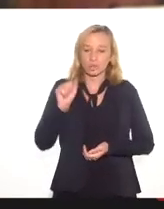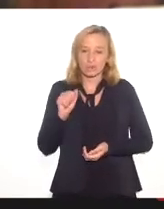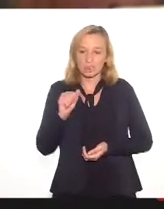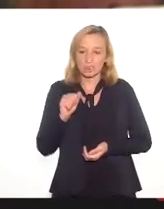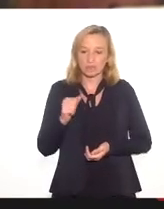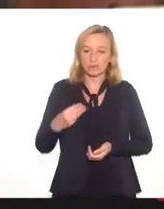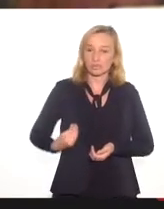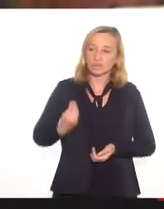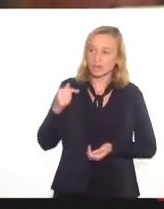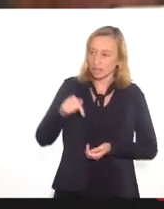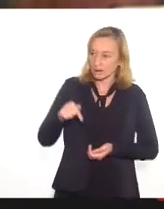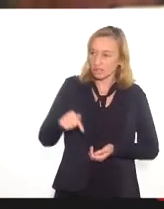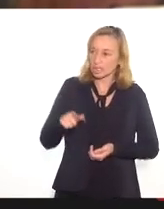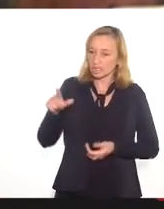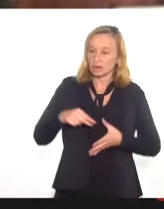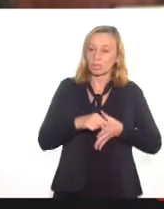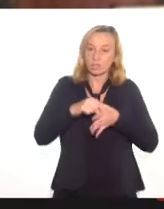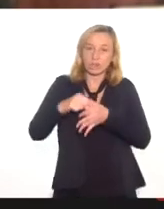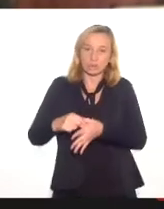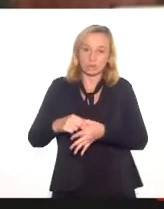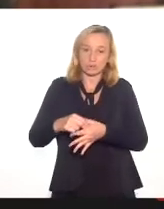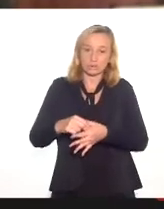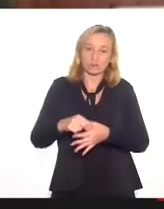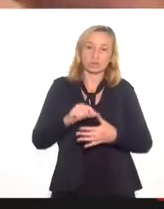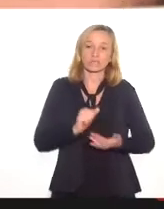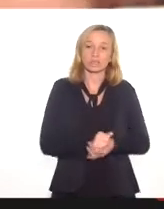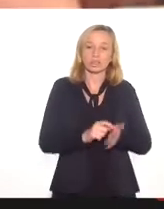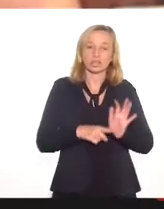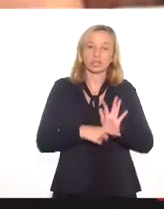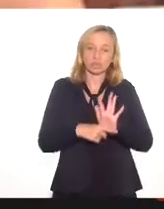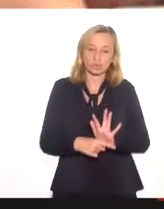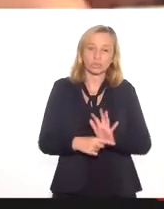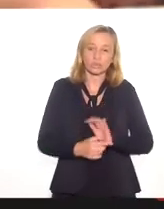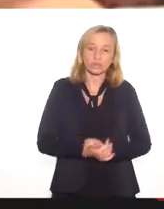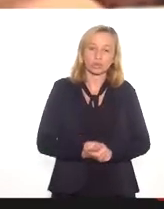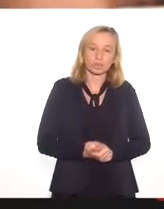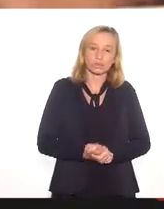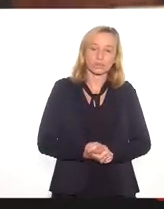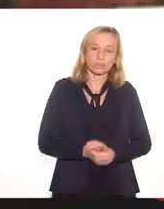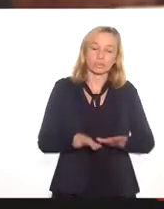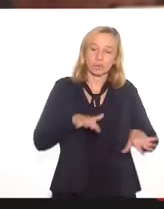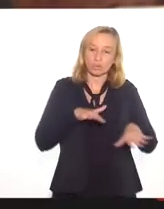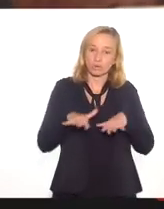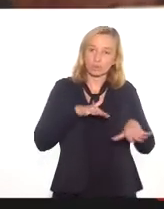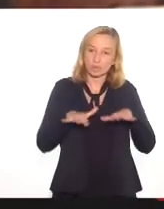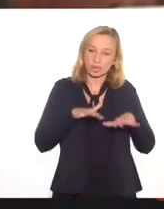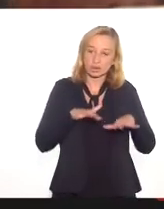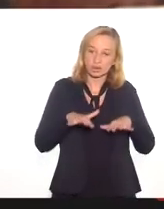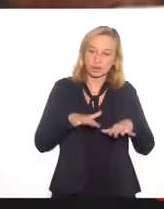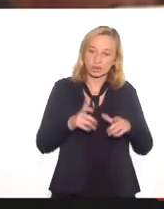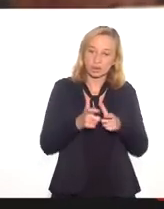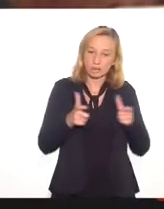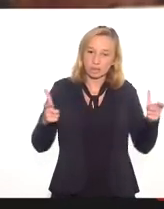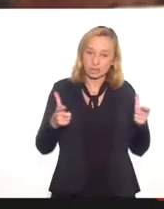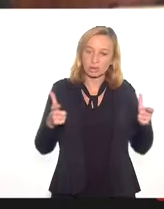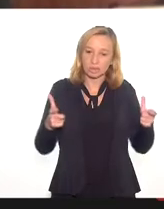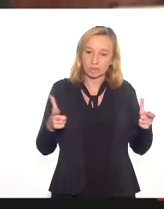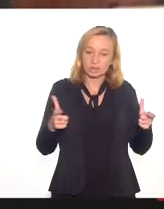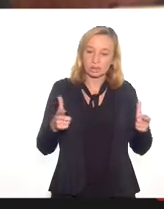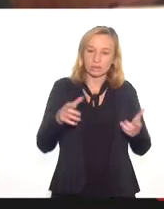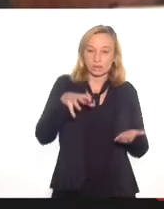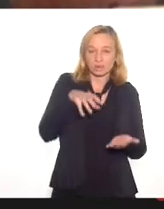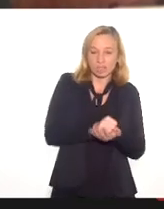foi uma líder que encampou uma mobilização intensa pelo